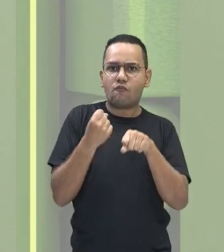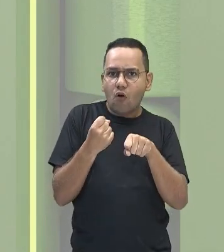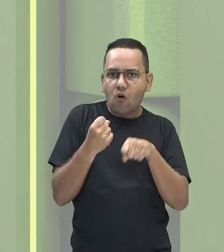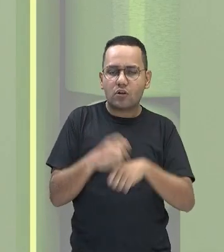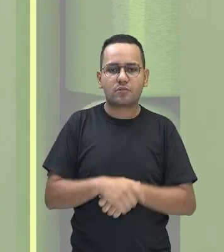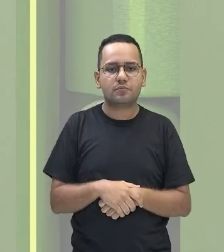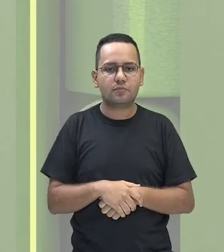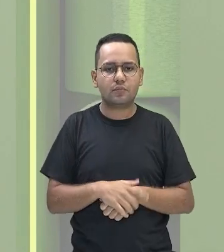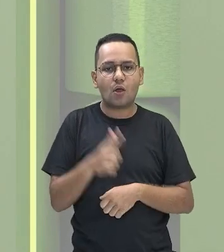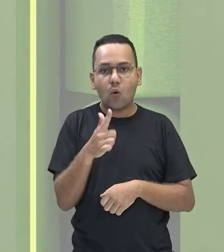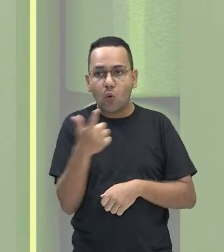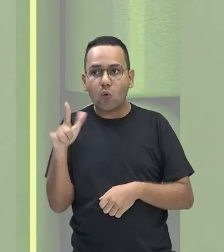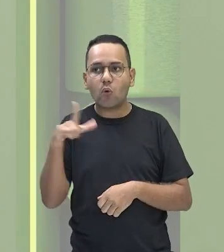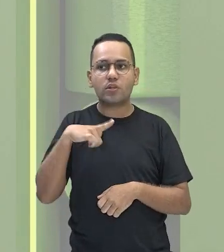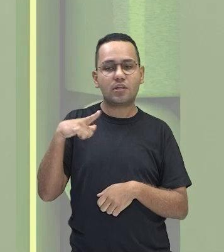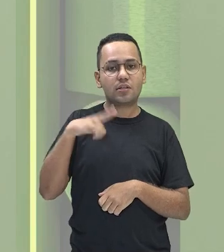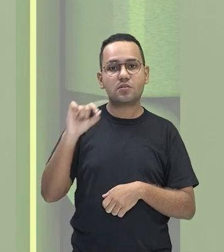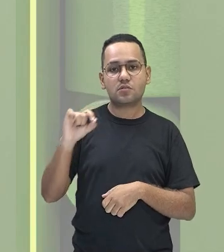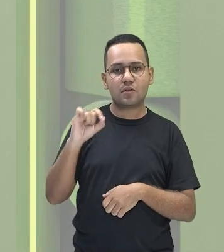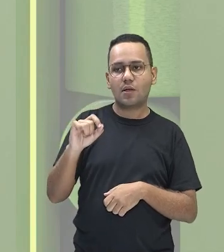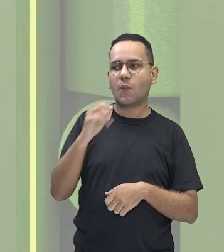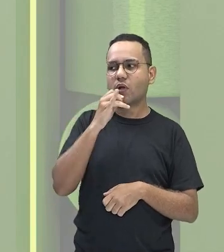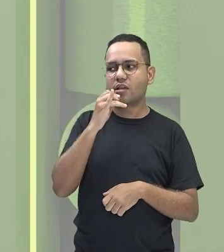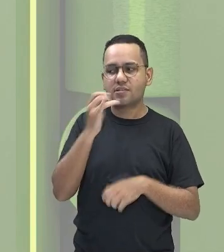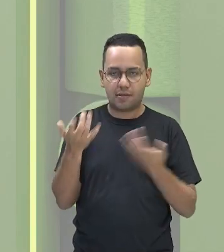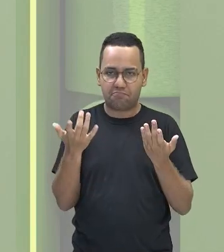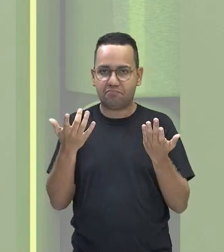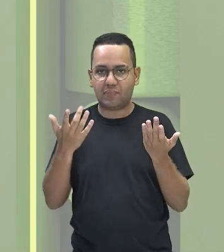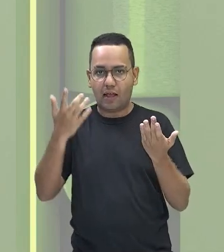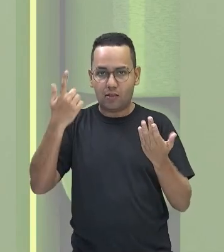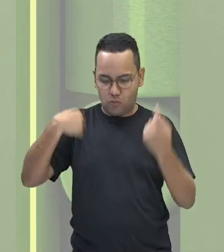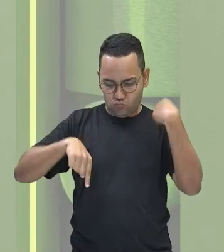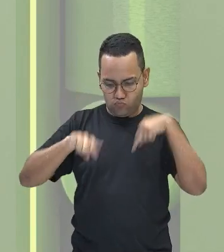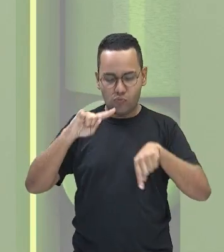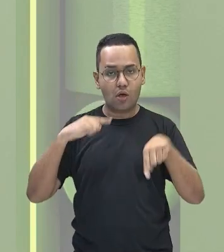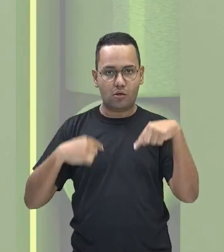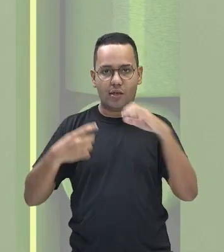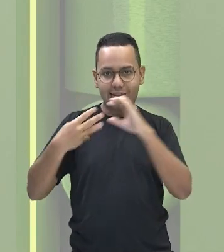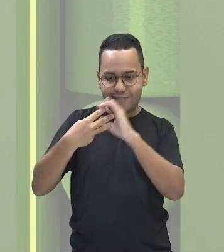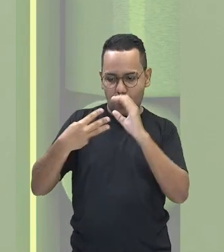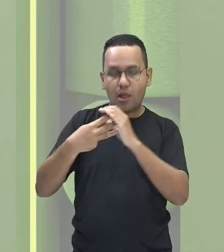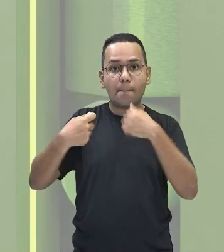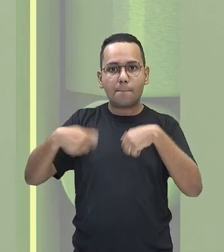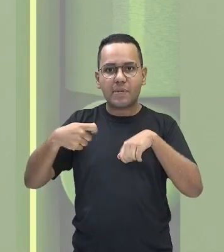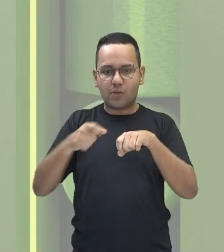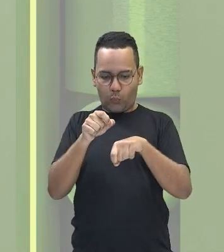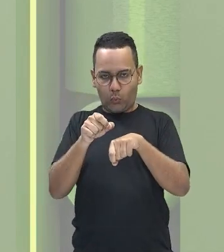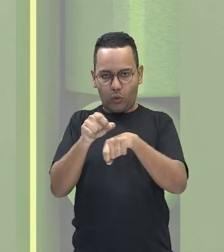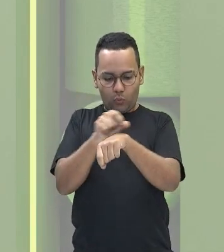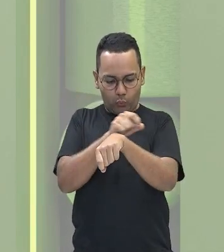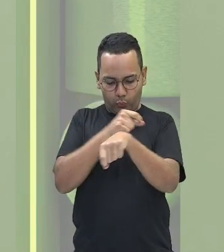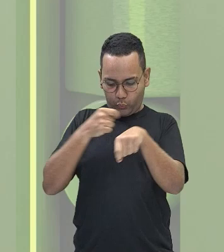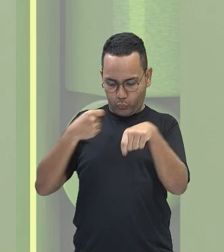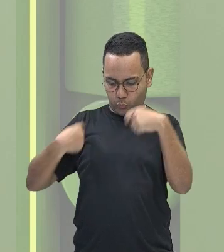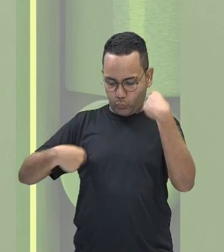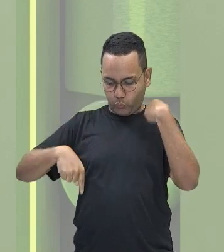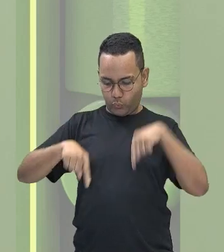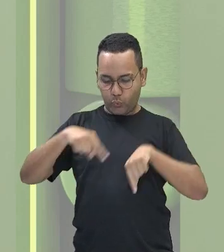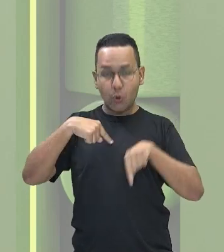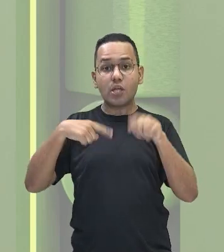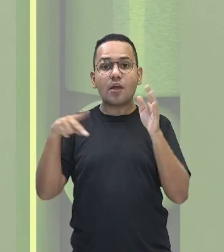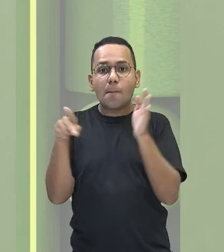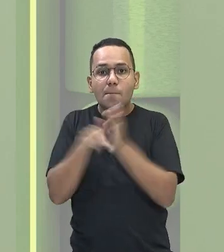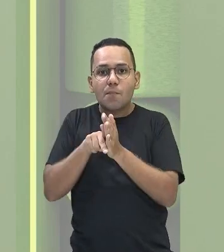célula que tem que circular no meio líquido dentro do corpo, né, ela vai ter uma estrutura, ela vai ter uma organização, um formato